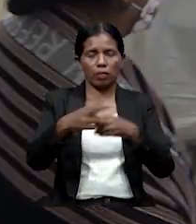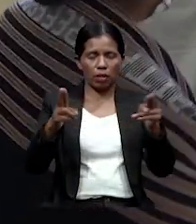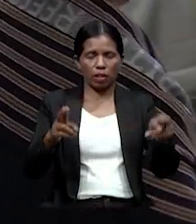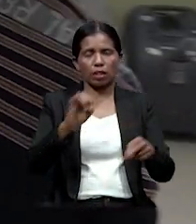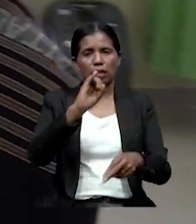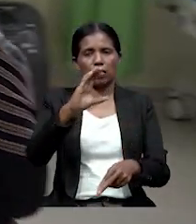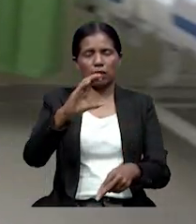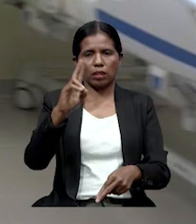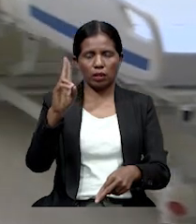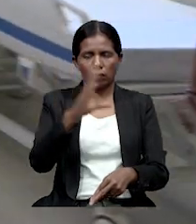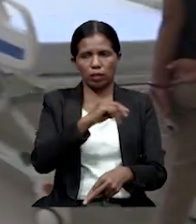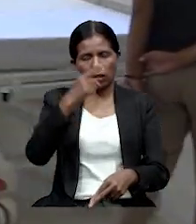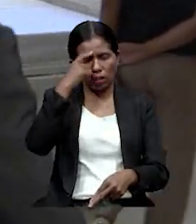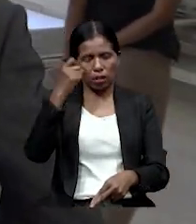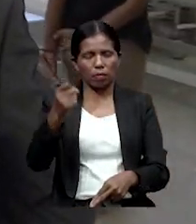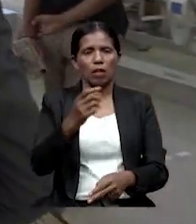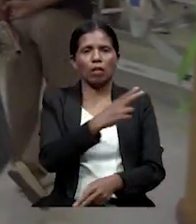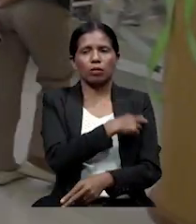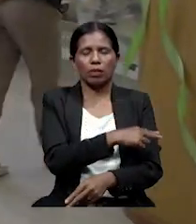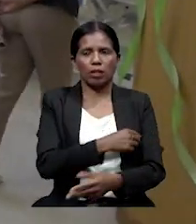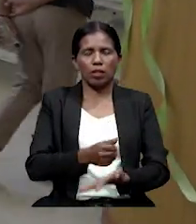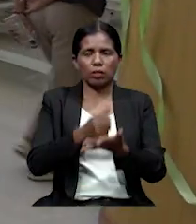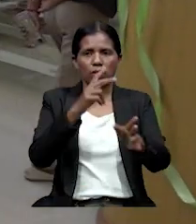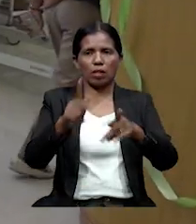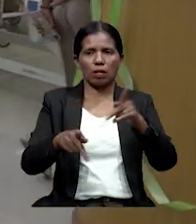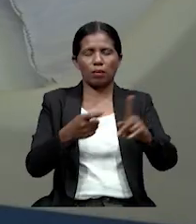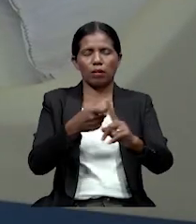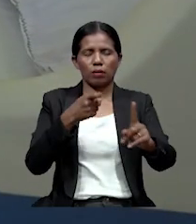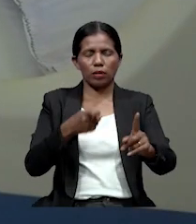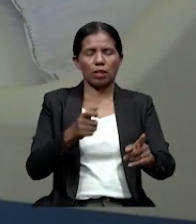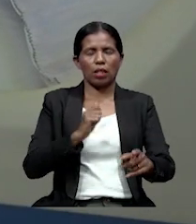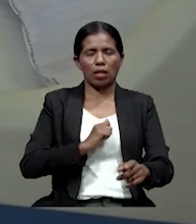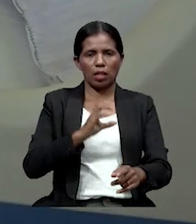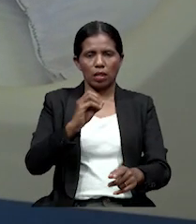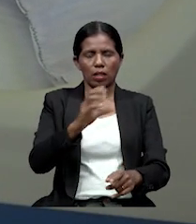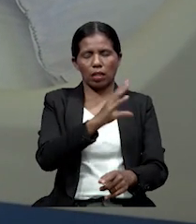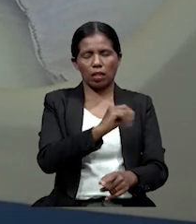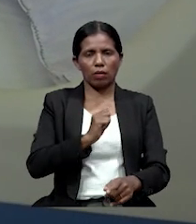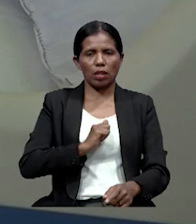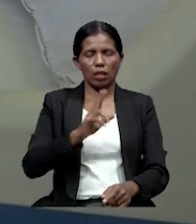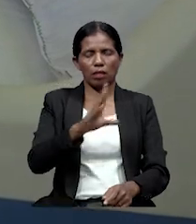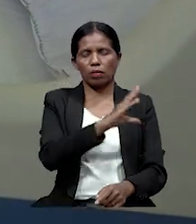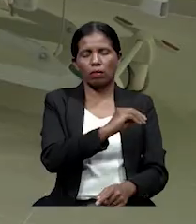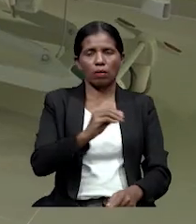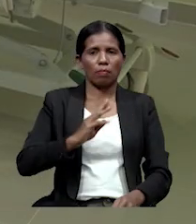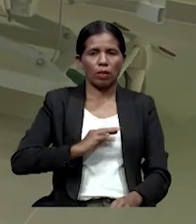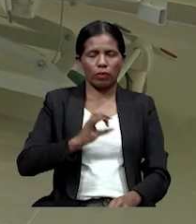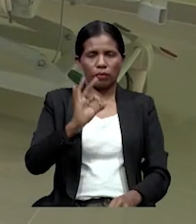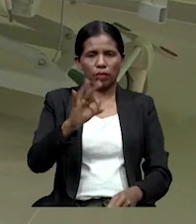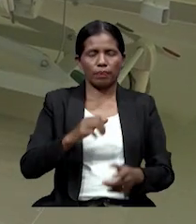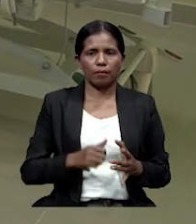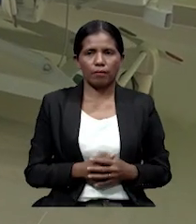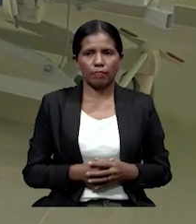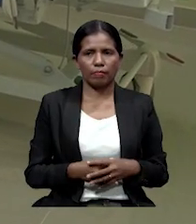Sira, também ao hospital halo atendimento da comunidade Husi Ainaro Aileu no Manufahi. Atu fotulo